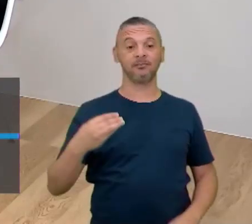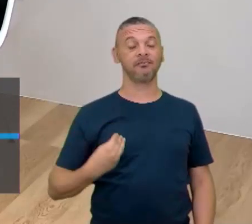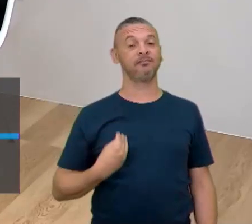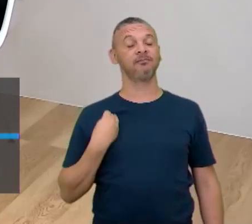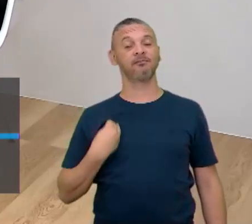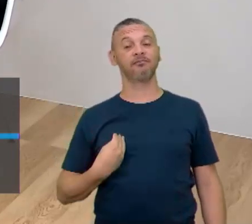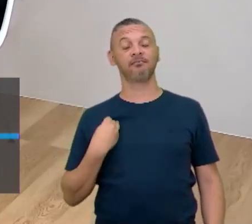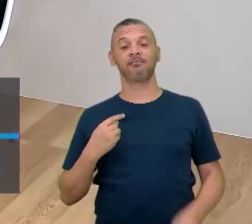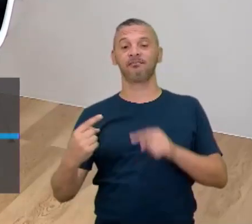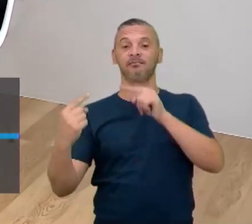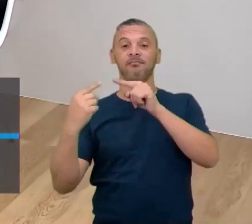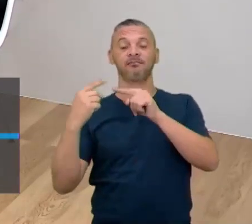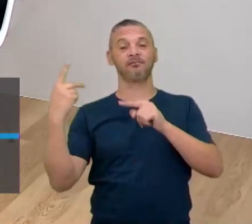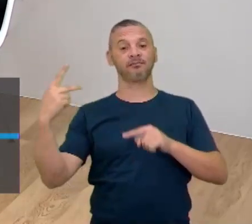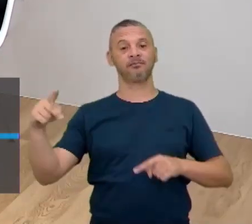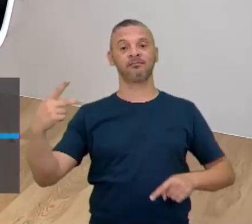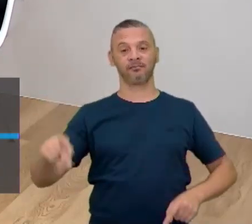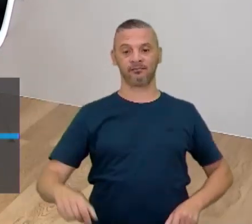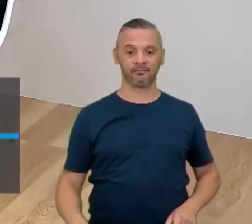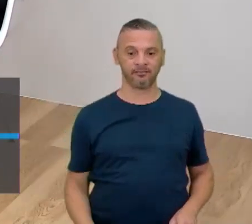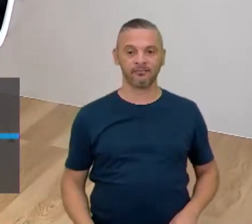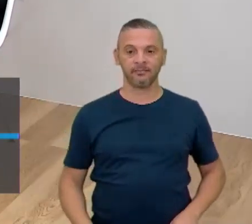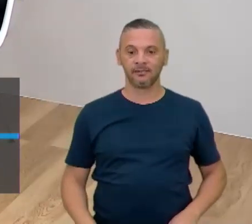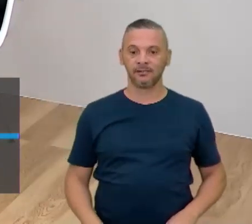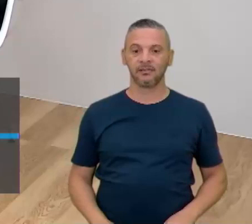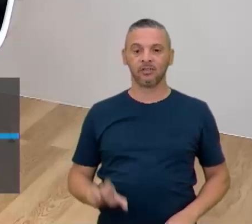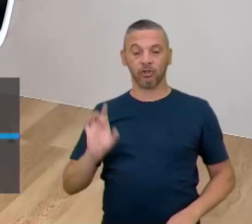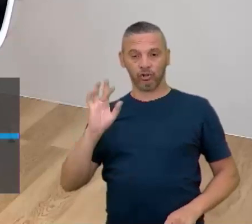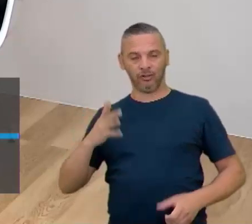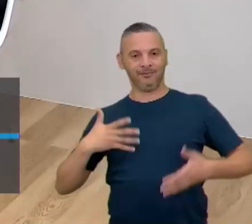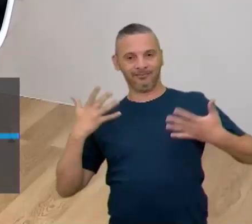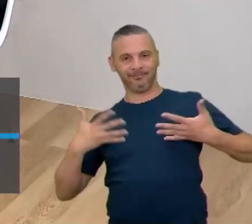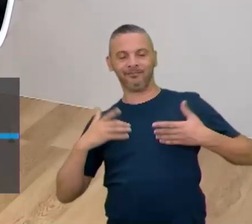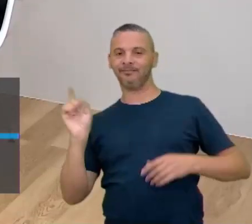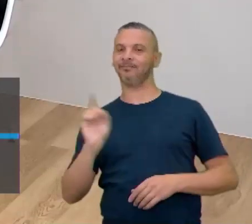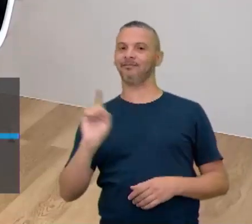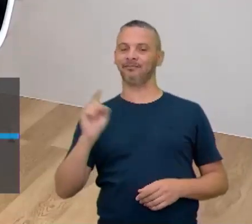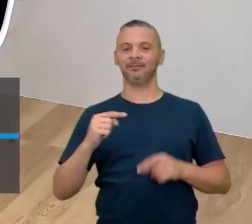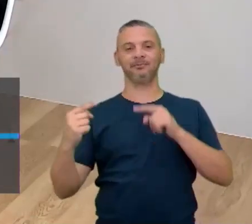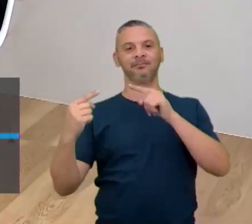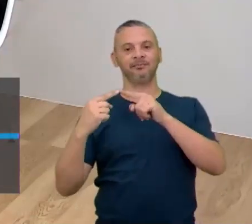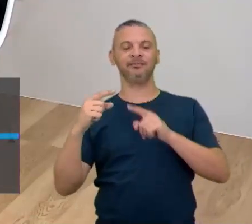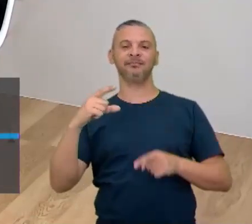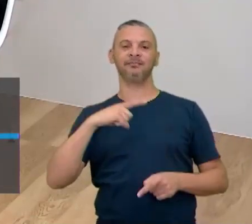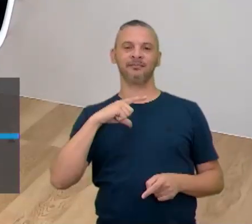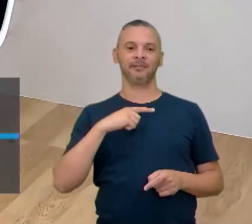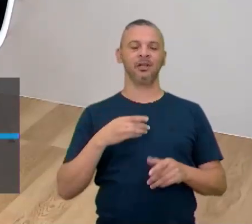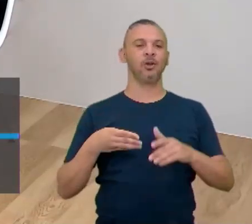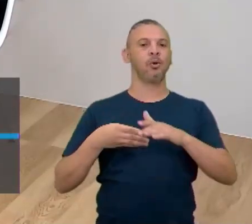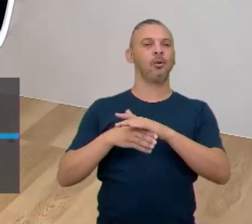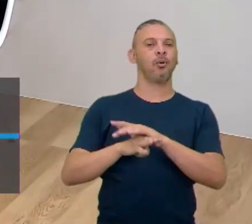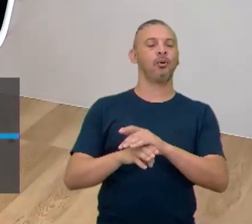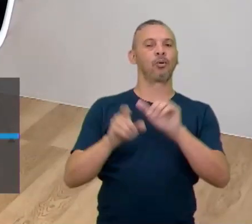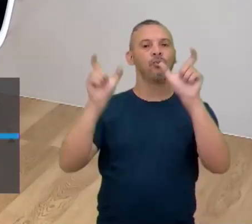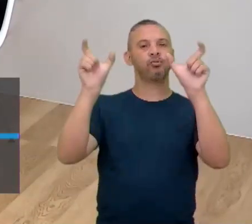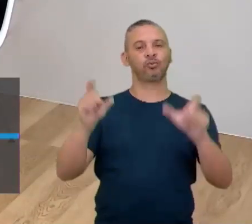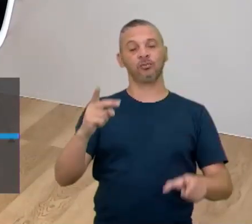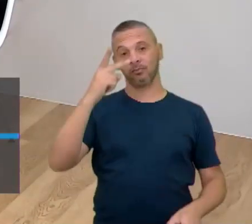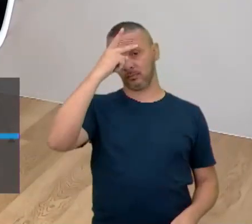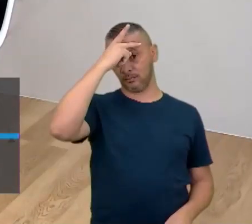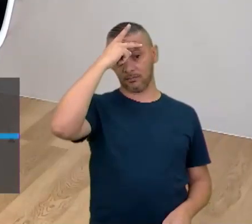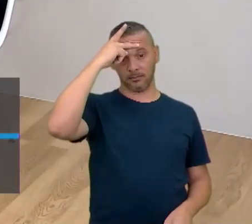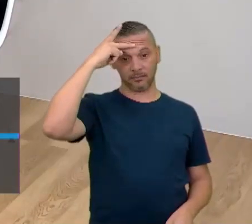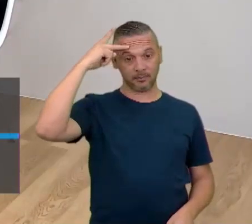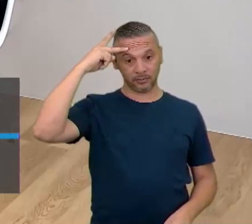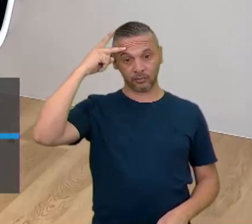vida. Sim, sim. Dessa Não é dessa simplesmente um entretenimento apenas, Não, né? viram hábitos, vira o jeito de se vestir,